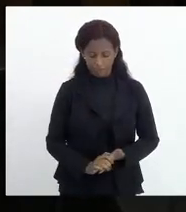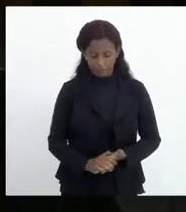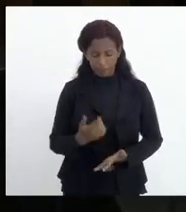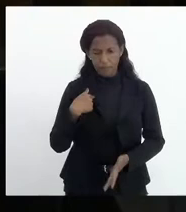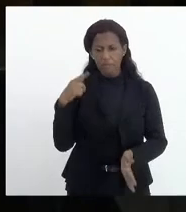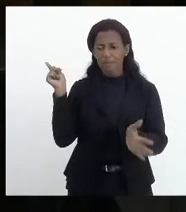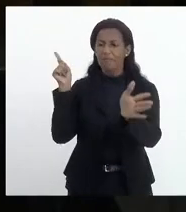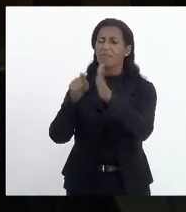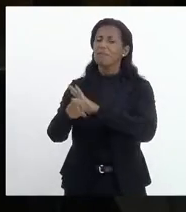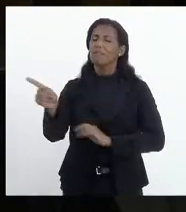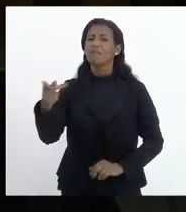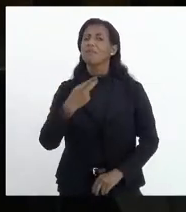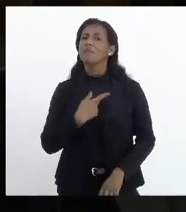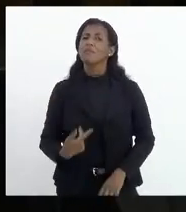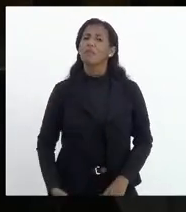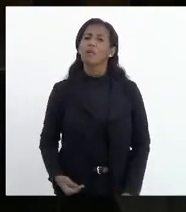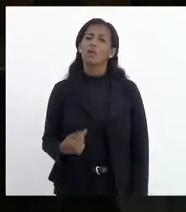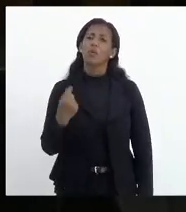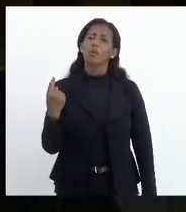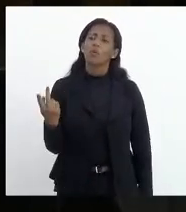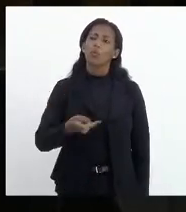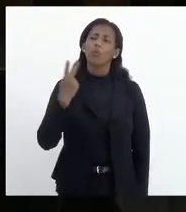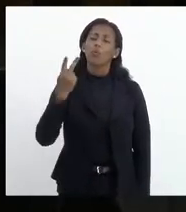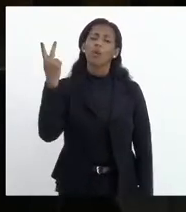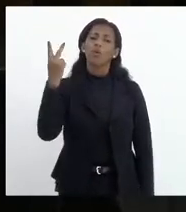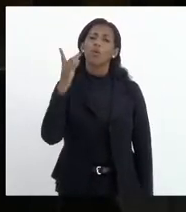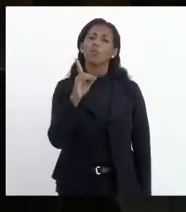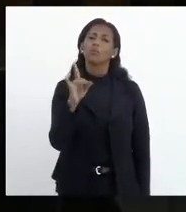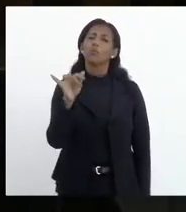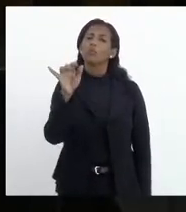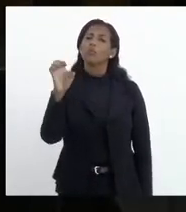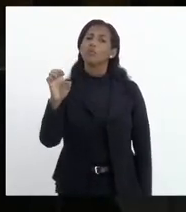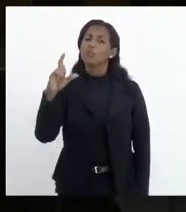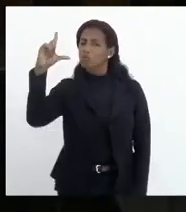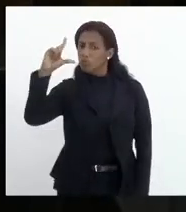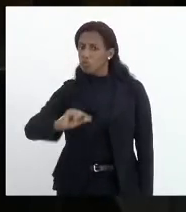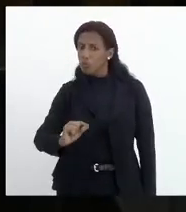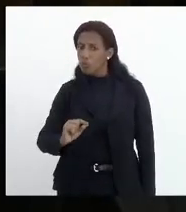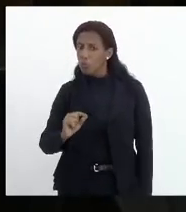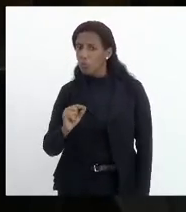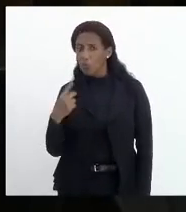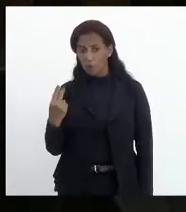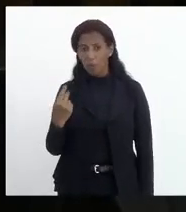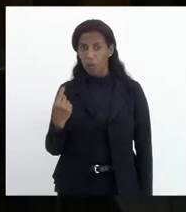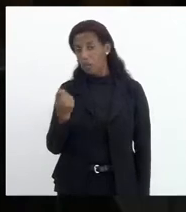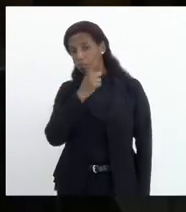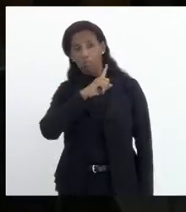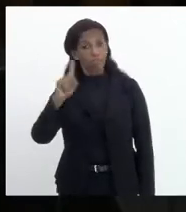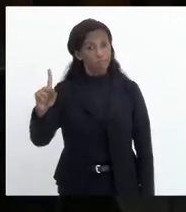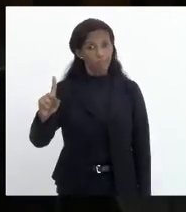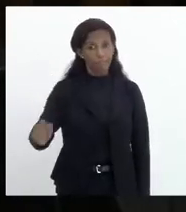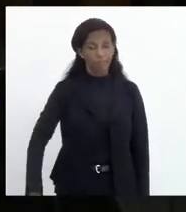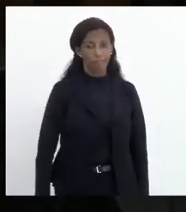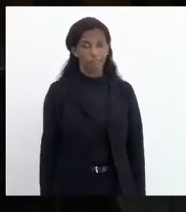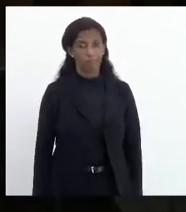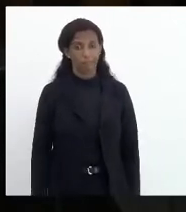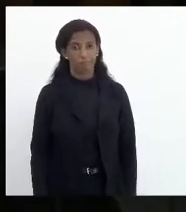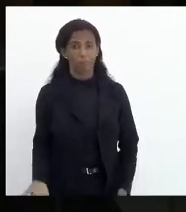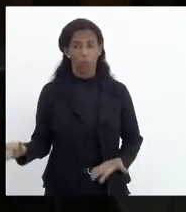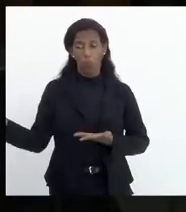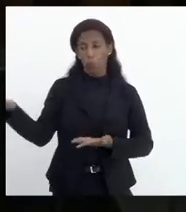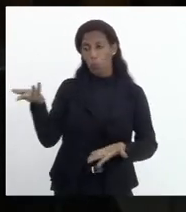vossa excelência o preço final de do diesel reduziu de valor não os